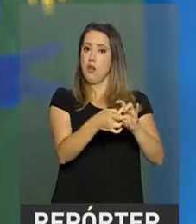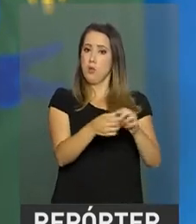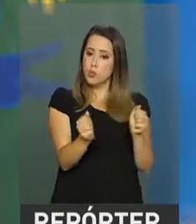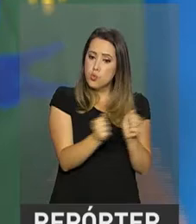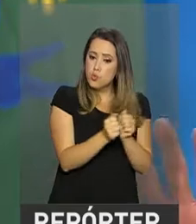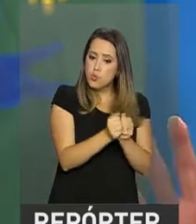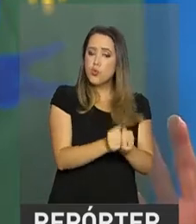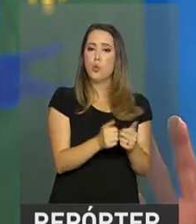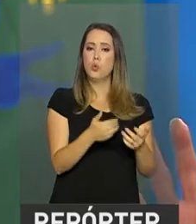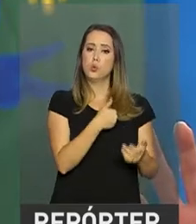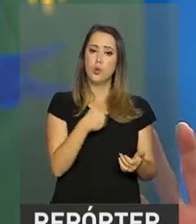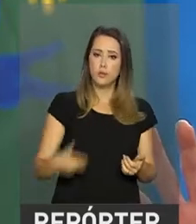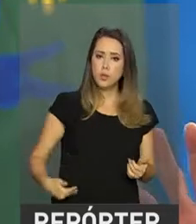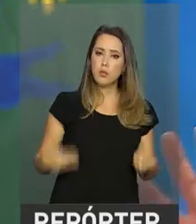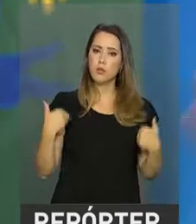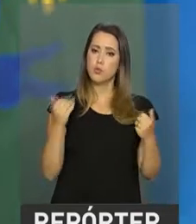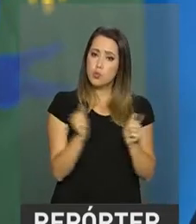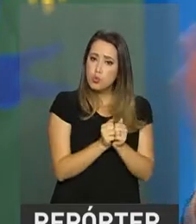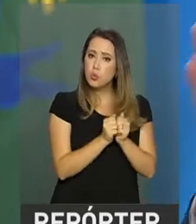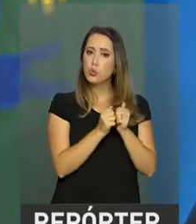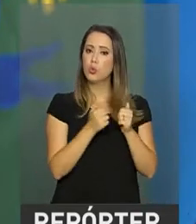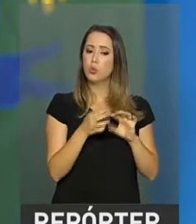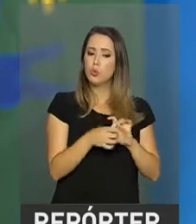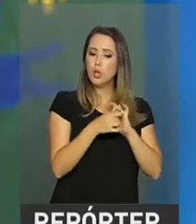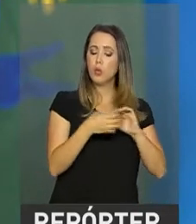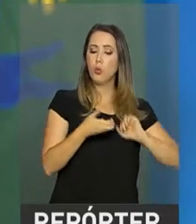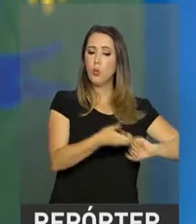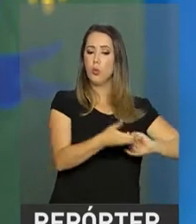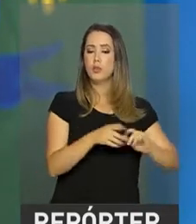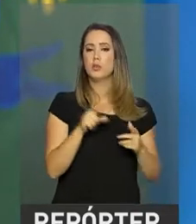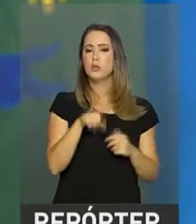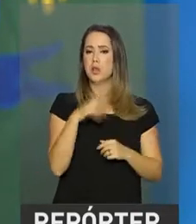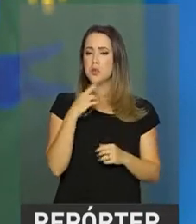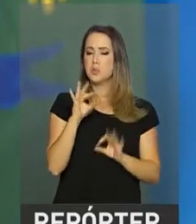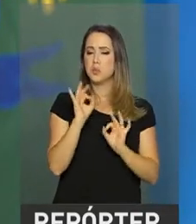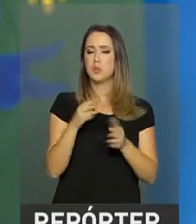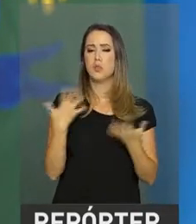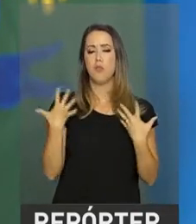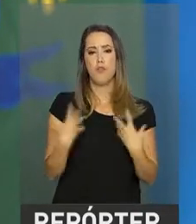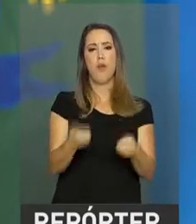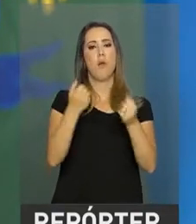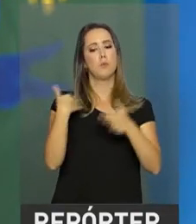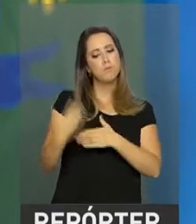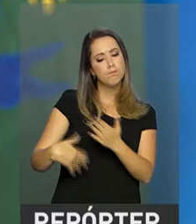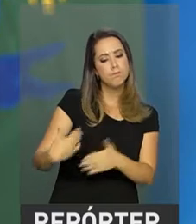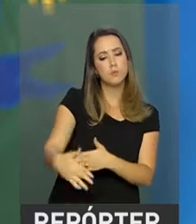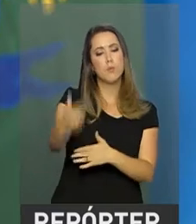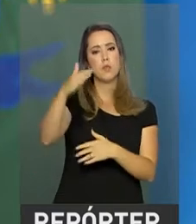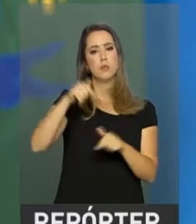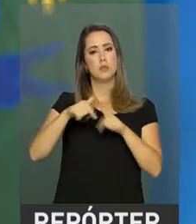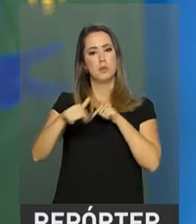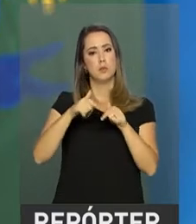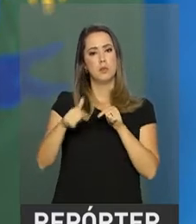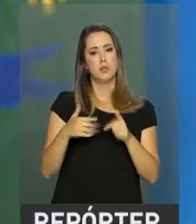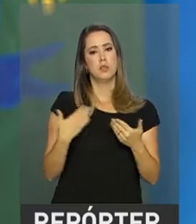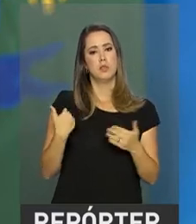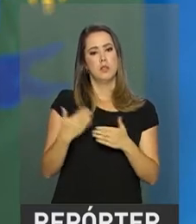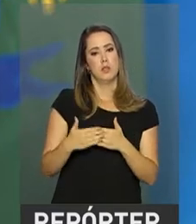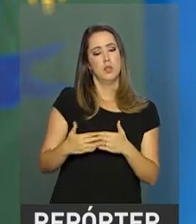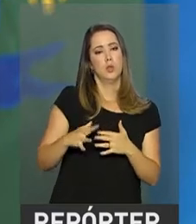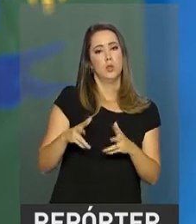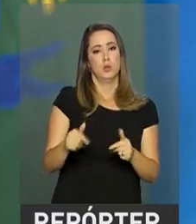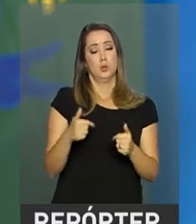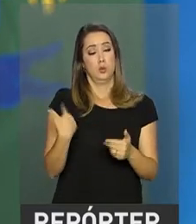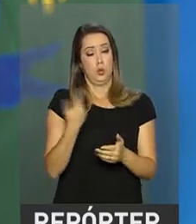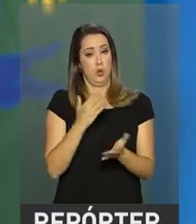executivo nos governaram juntos e isso é que deu resultado portanto vamos completar a obra que começamos